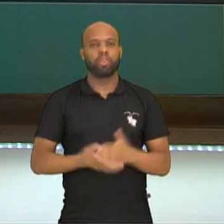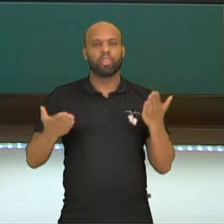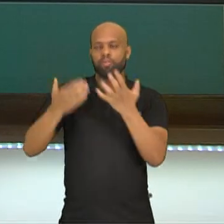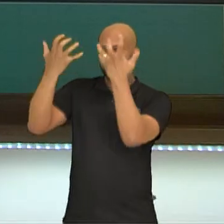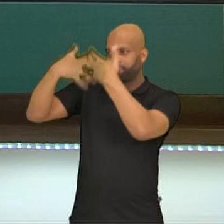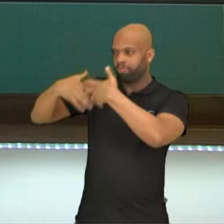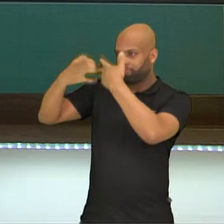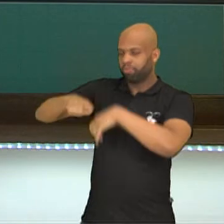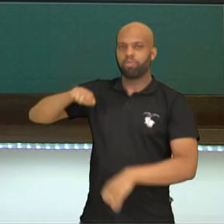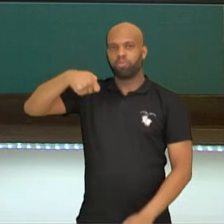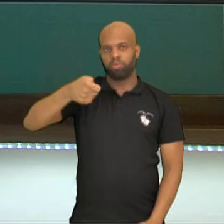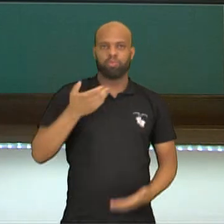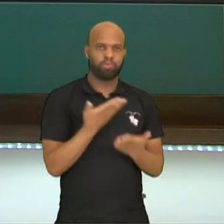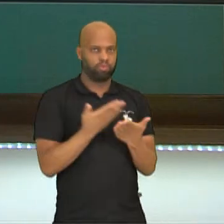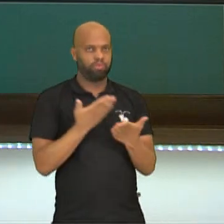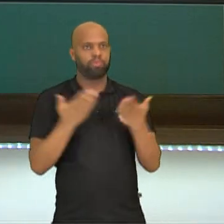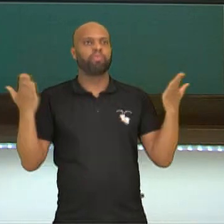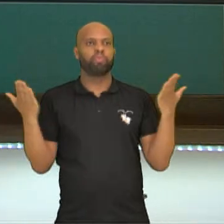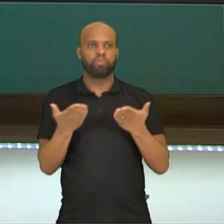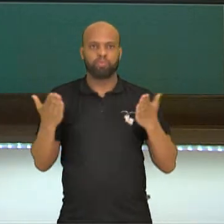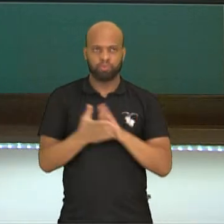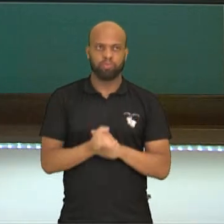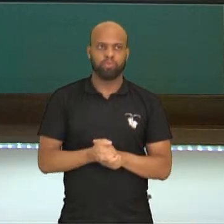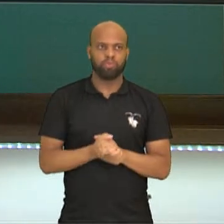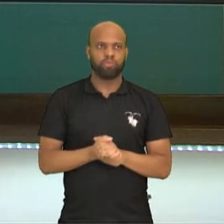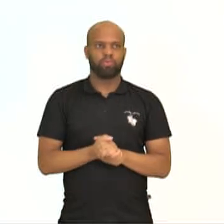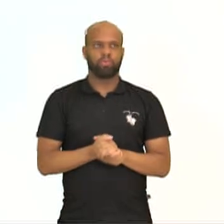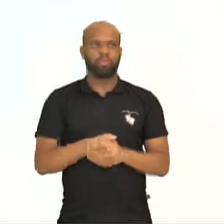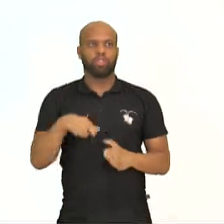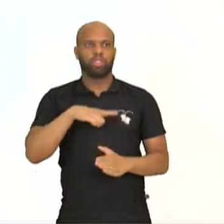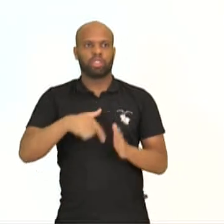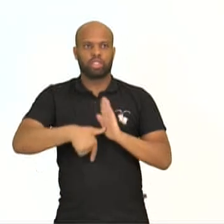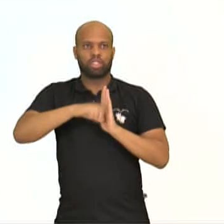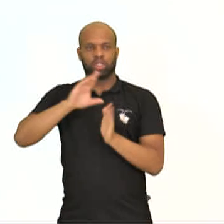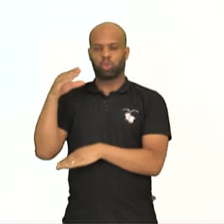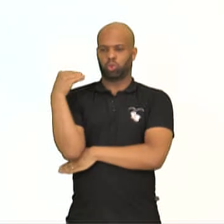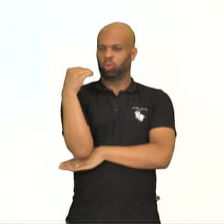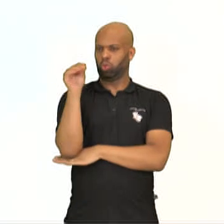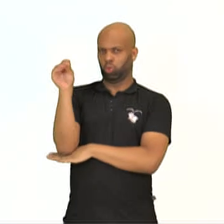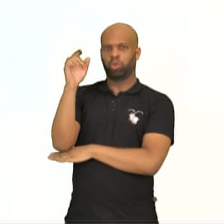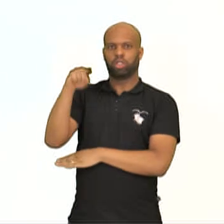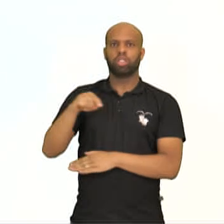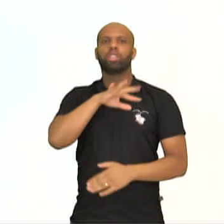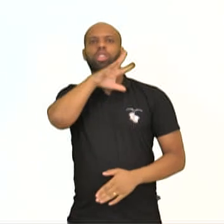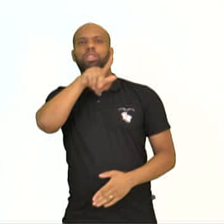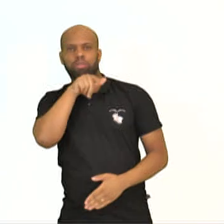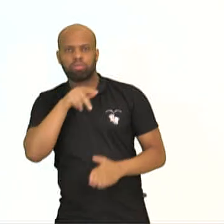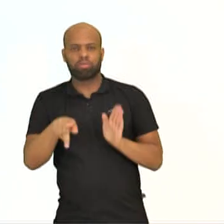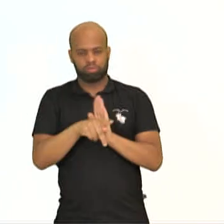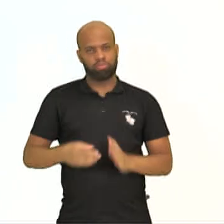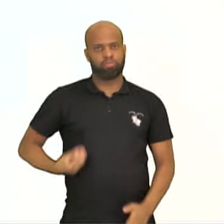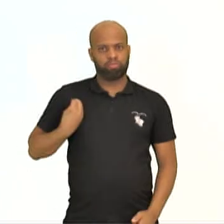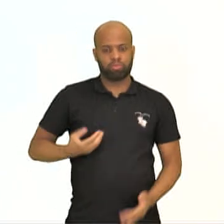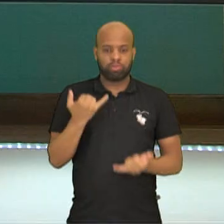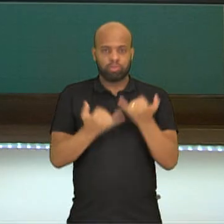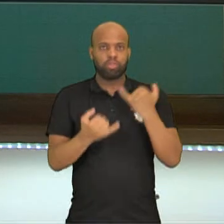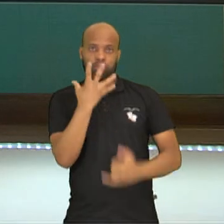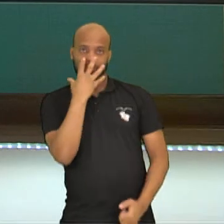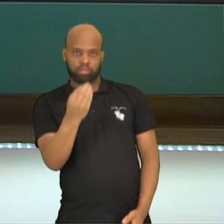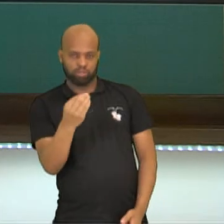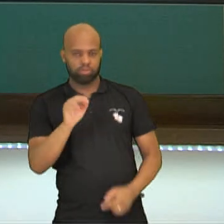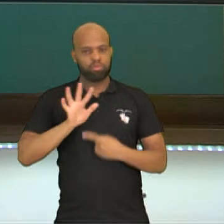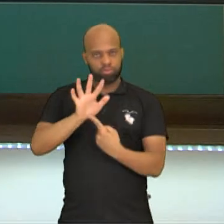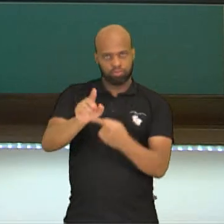Vamos pensar um pouquinho na aula de hoje? Tiranossauros eram animais sociáveis, parecidos com os lobos, diz estudo.